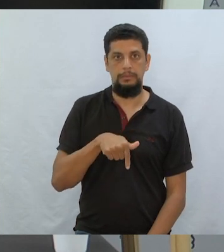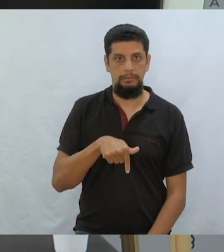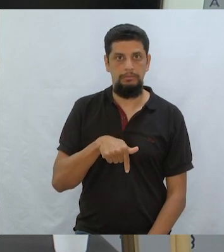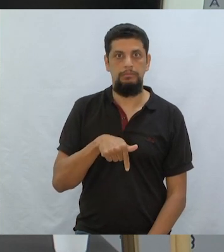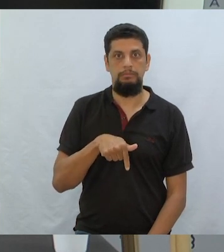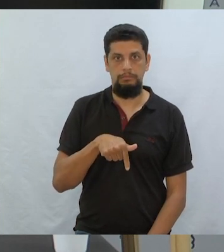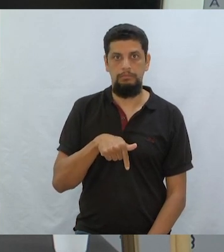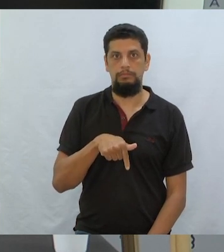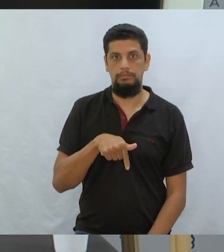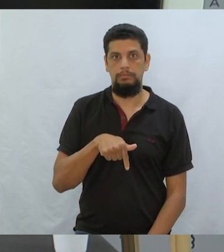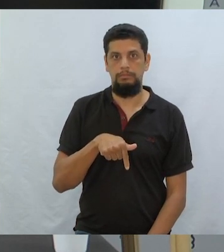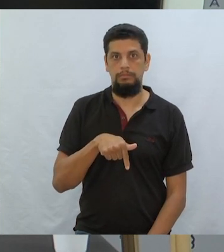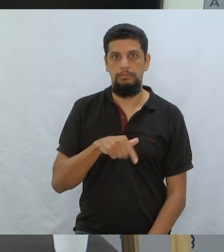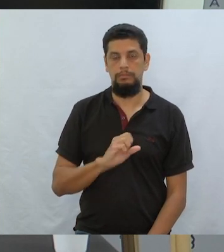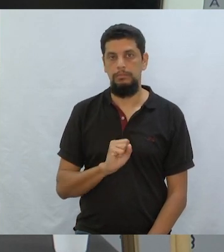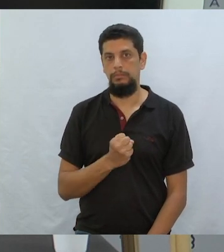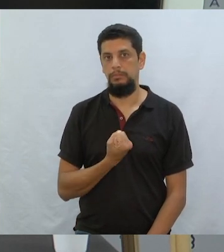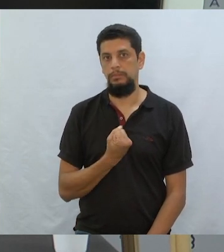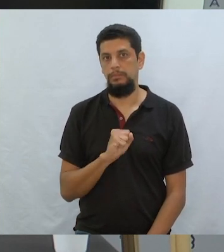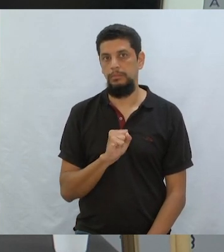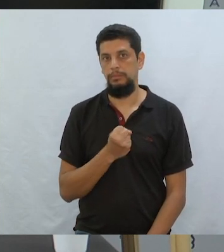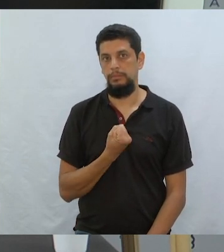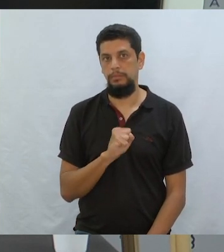seis, sete,